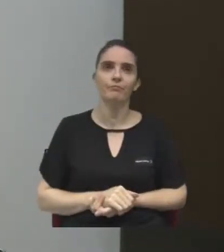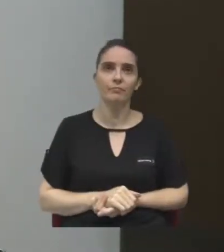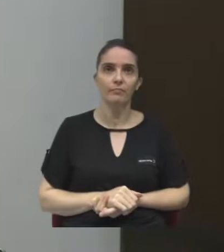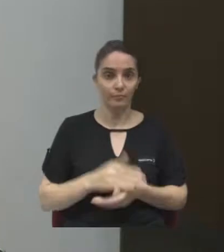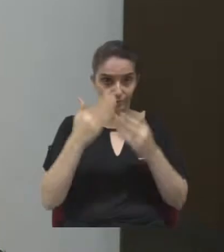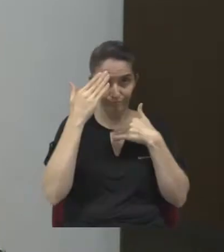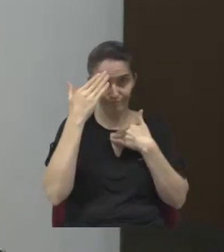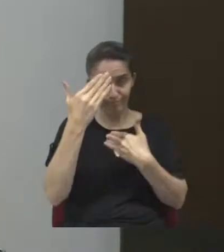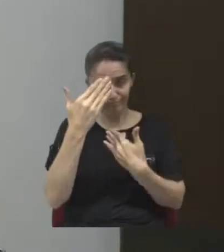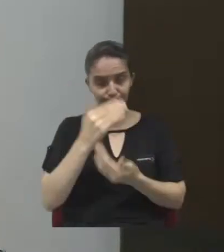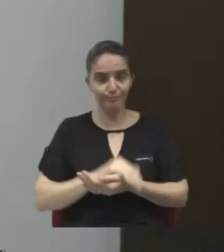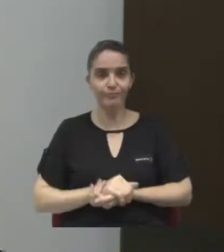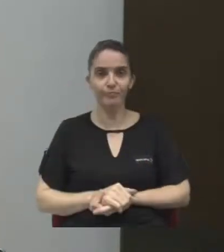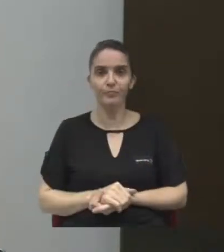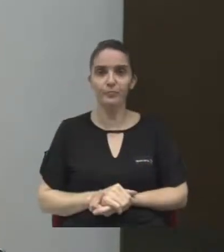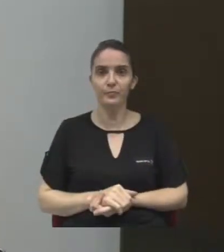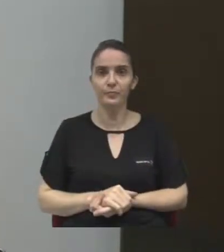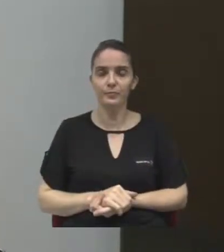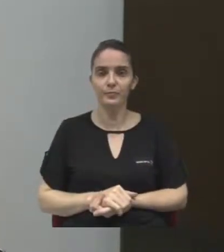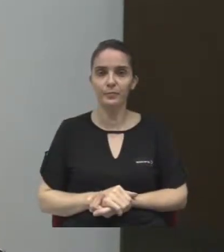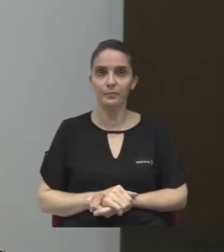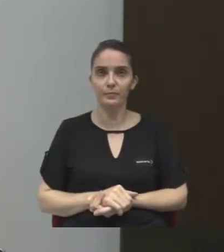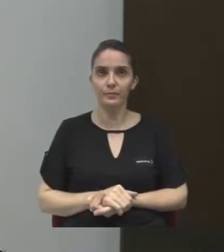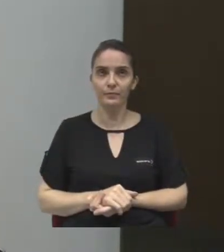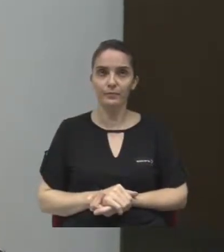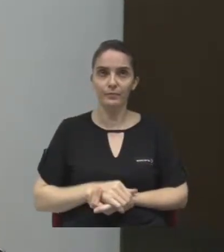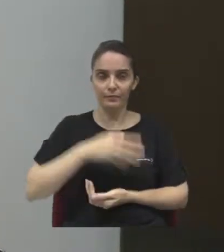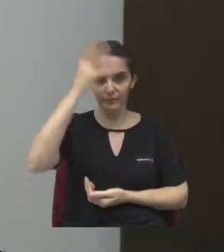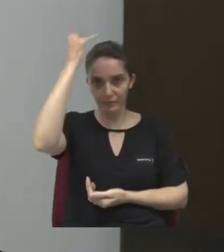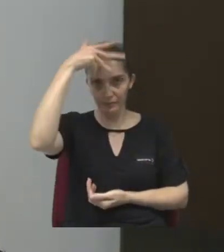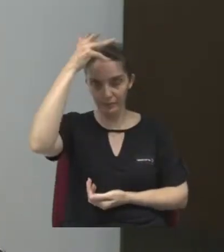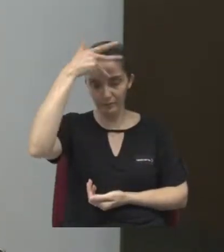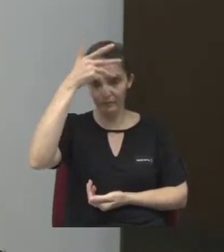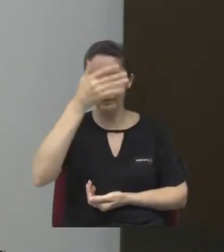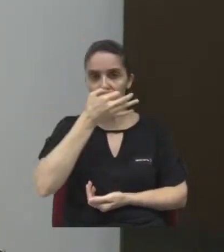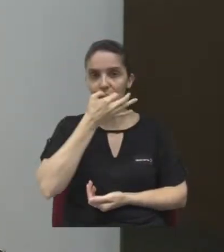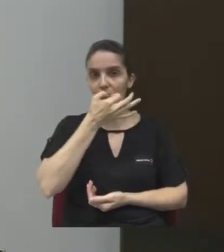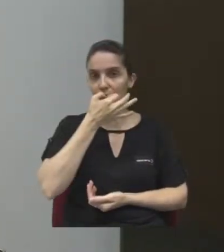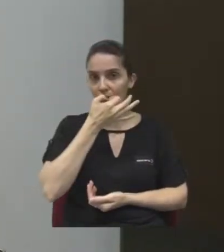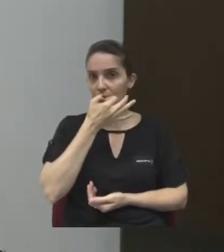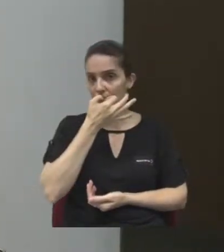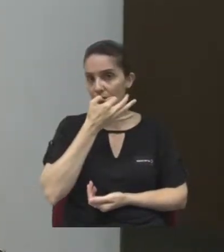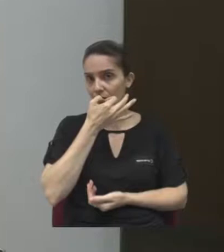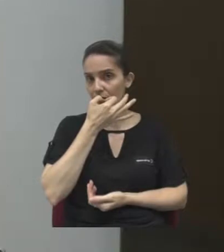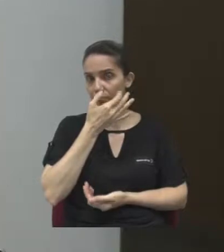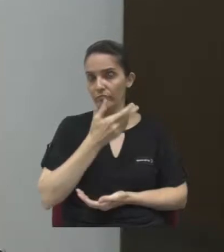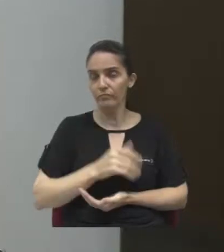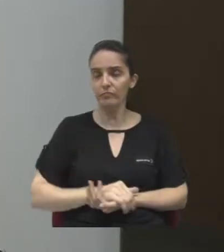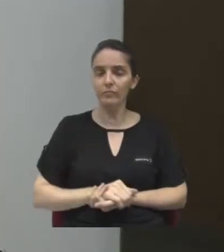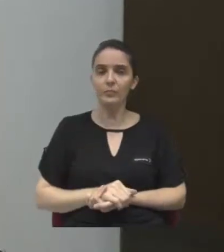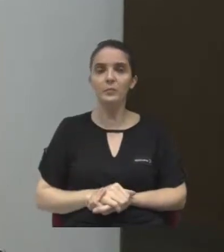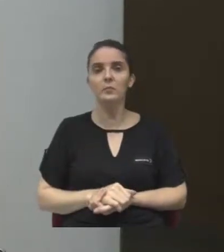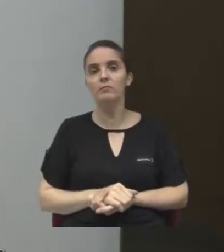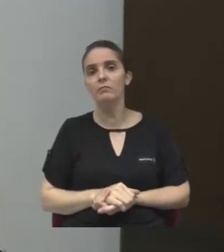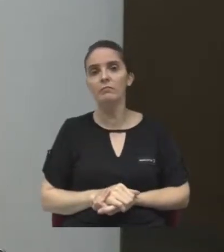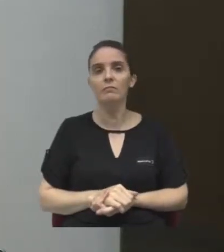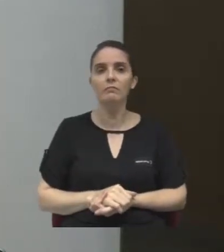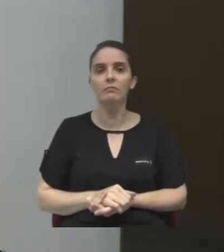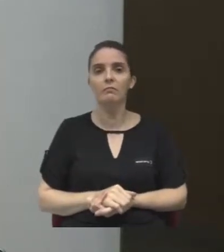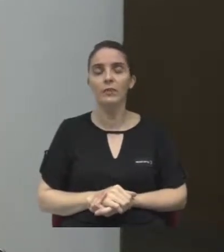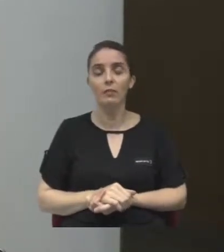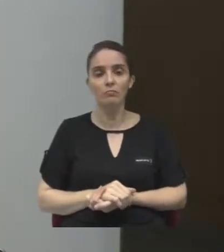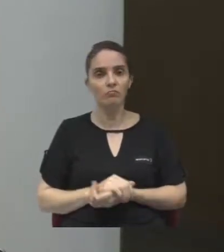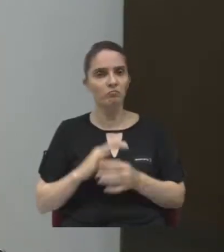obrigada. Então, a minha colocação aqui é a seguinte: estou à disposição de todos